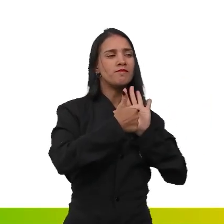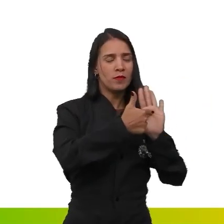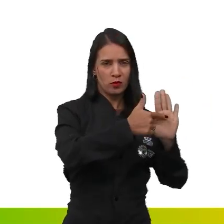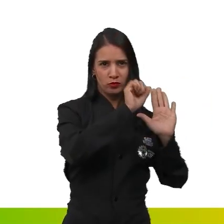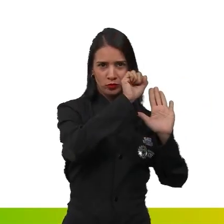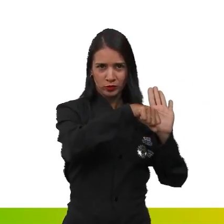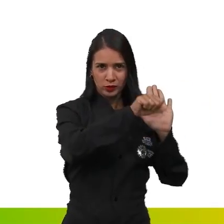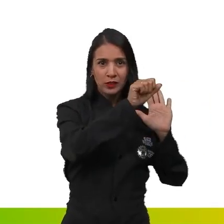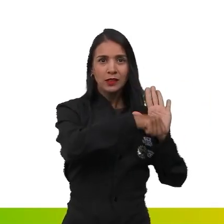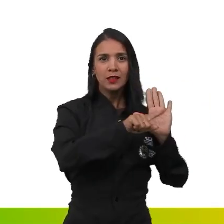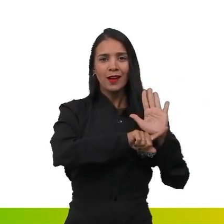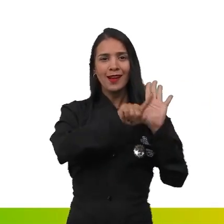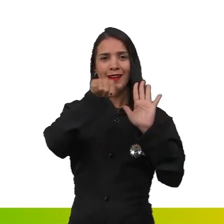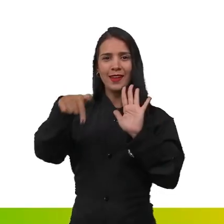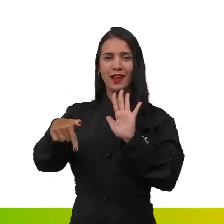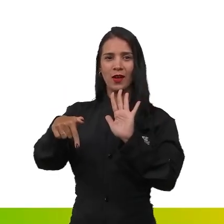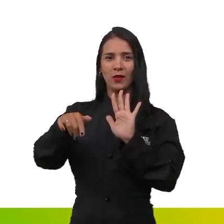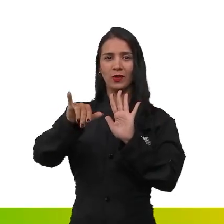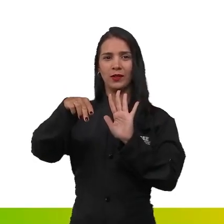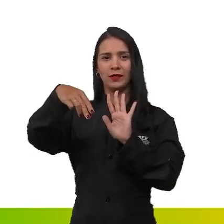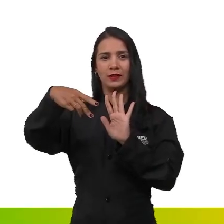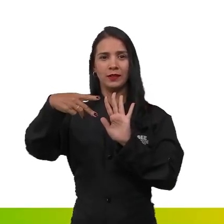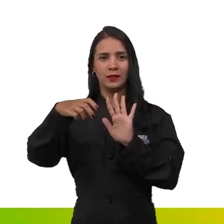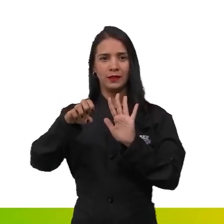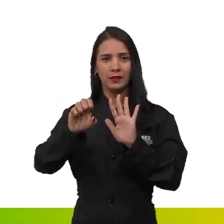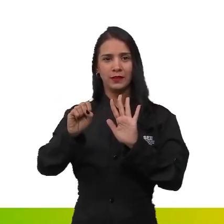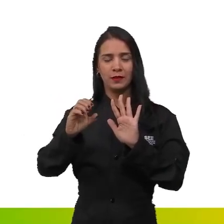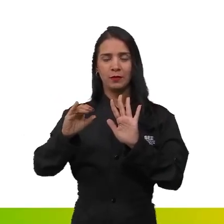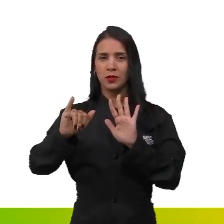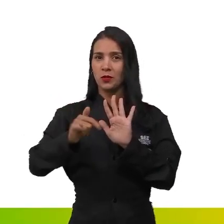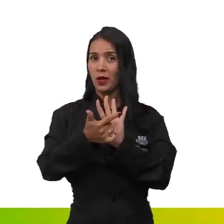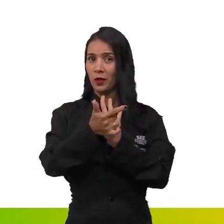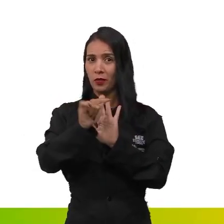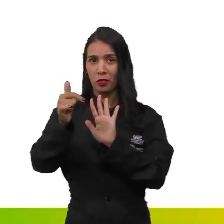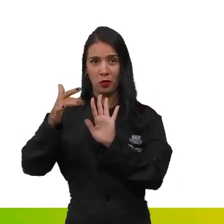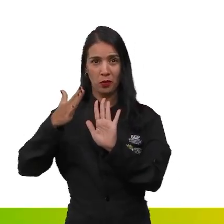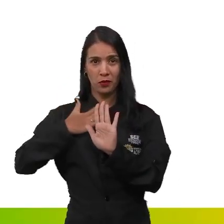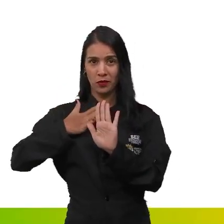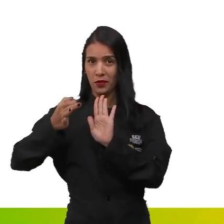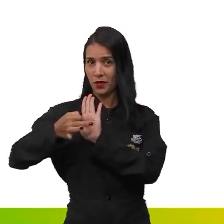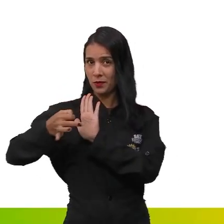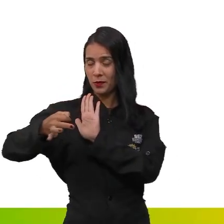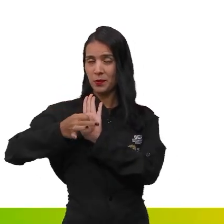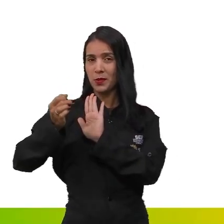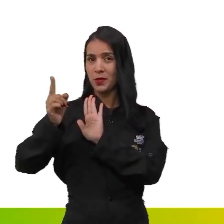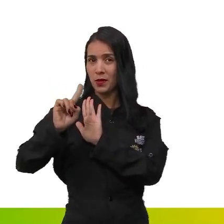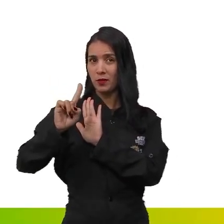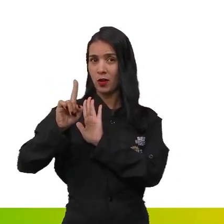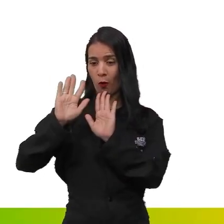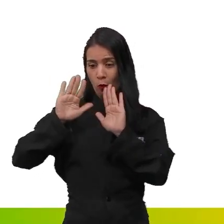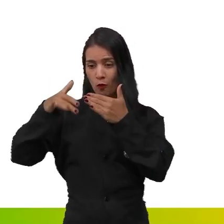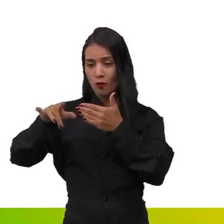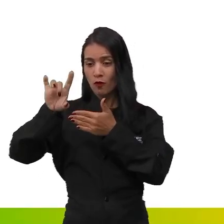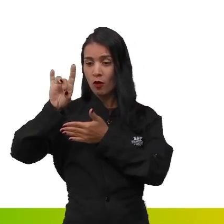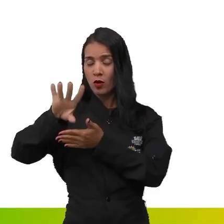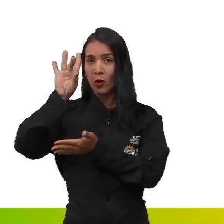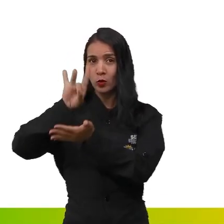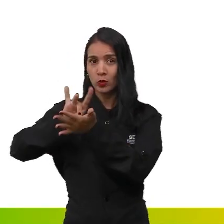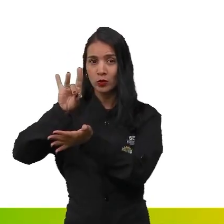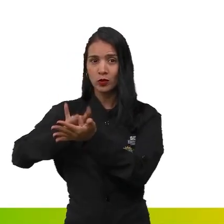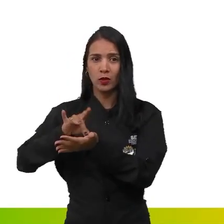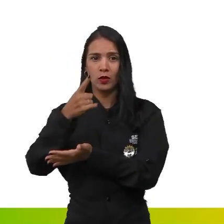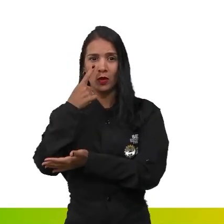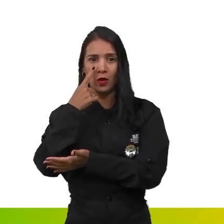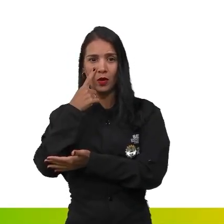as impessoais, elas vão focar nos fatos. Então, observa aqui. Eu acho importante votar. Logo